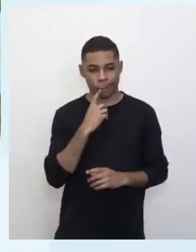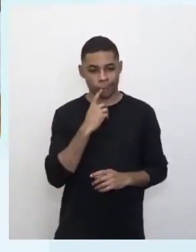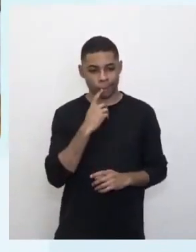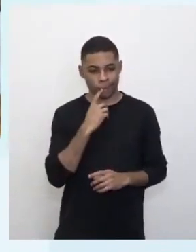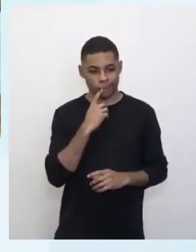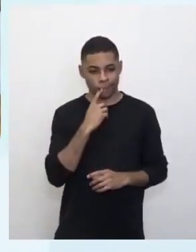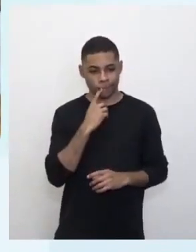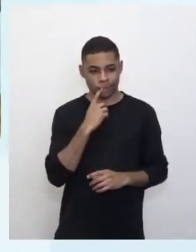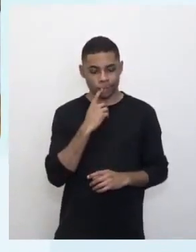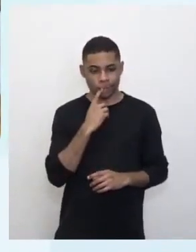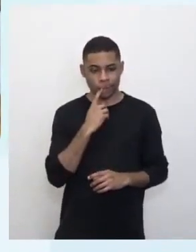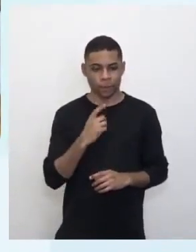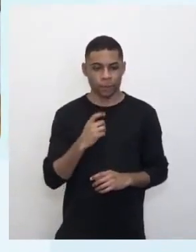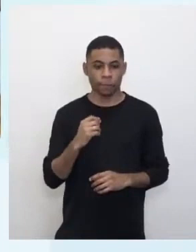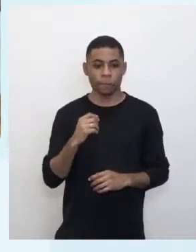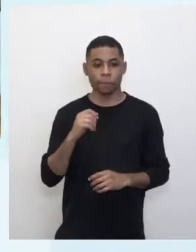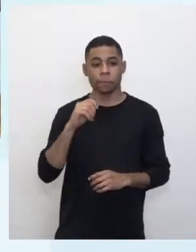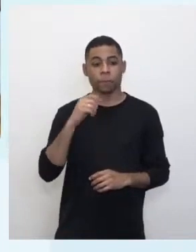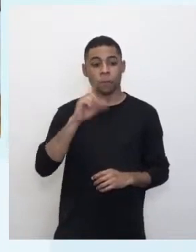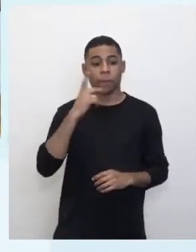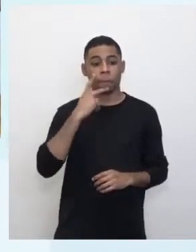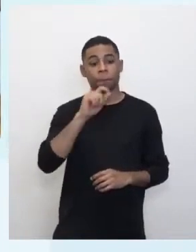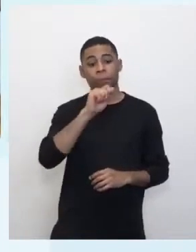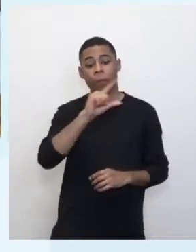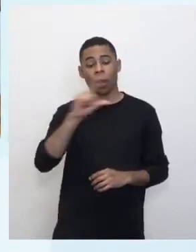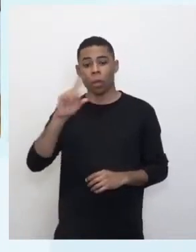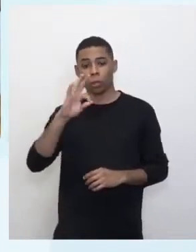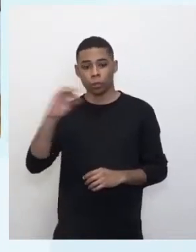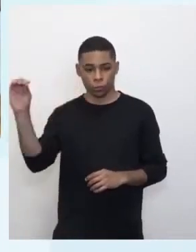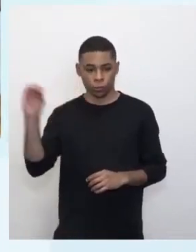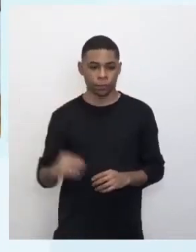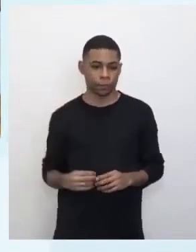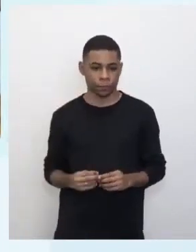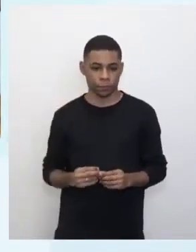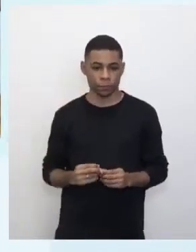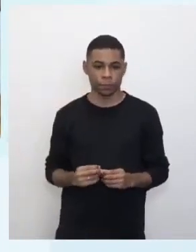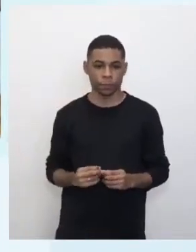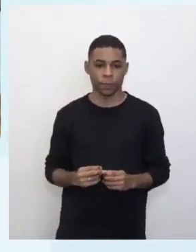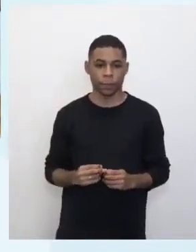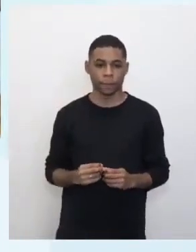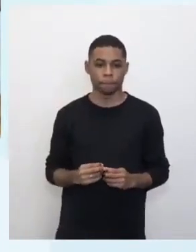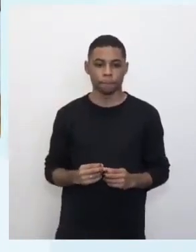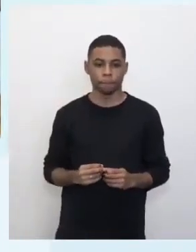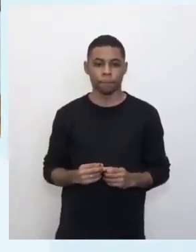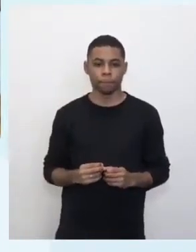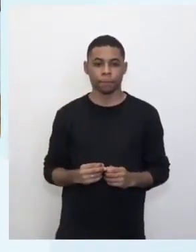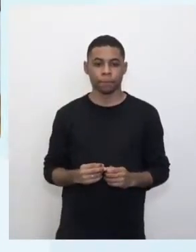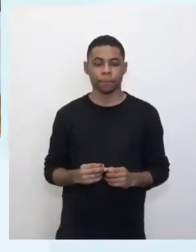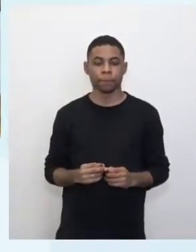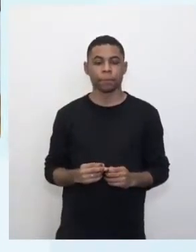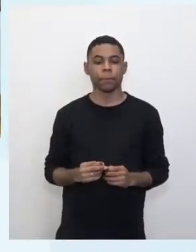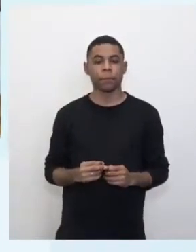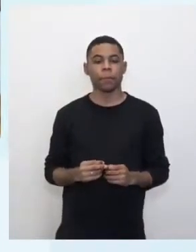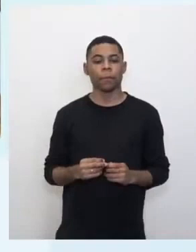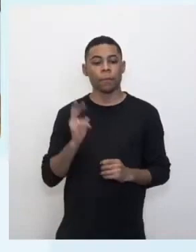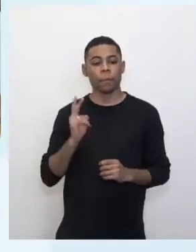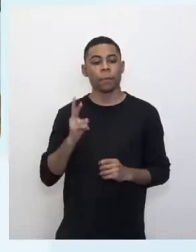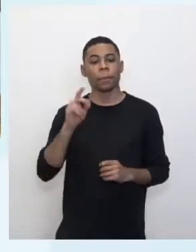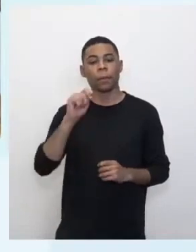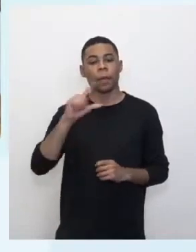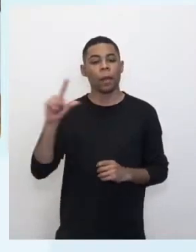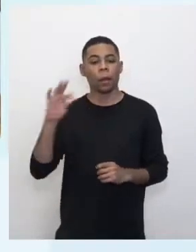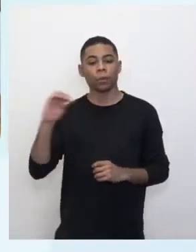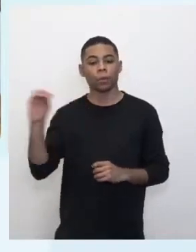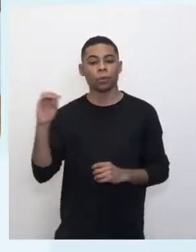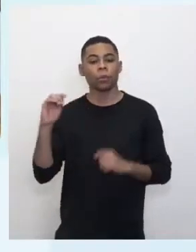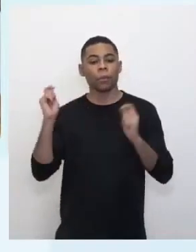Colocamos all to. Legal. Dá para entender isso aqui? O que a gente pode colocar no lugar do all to? All